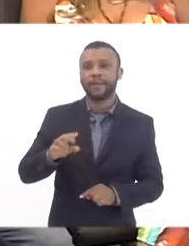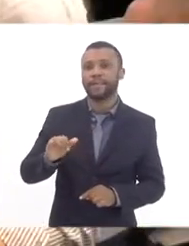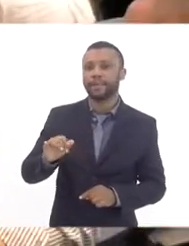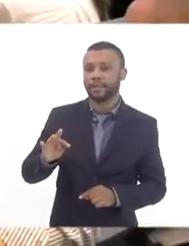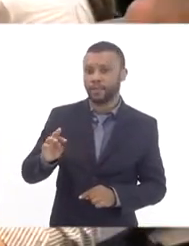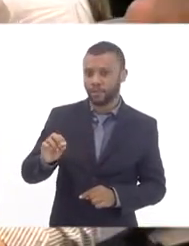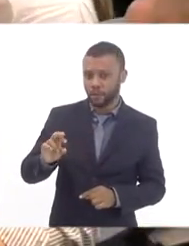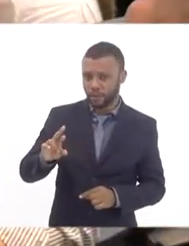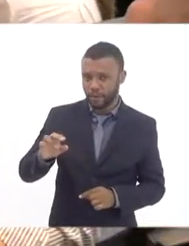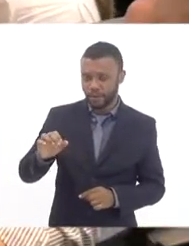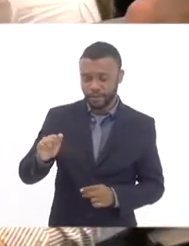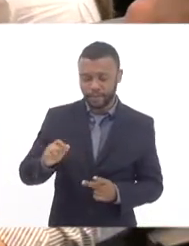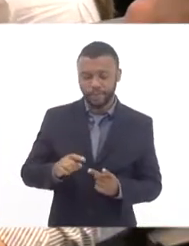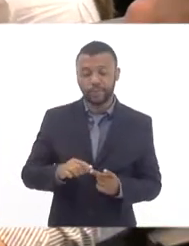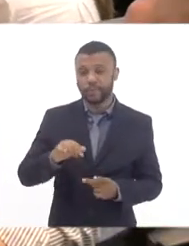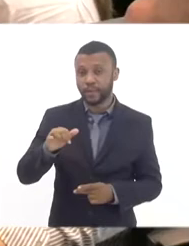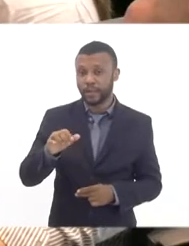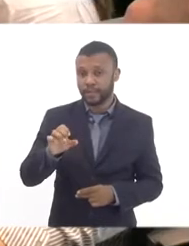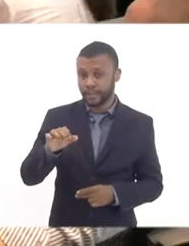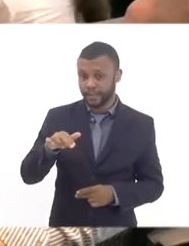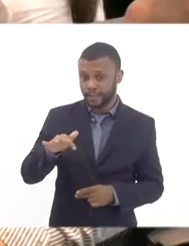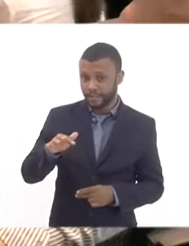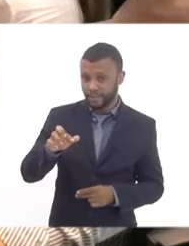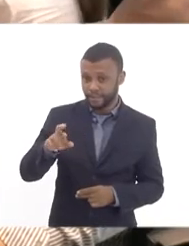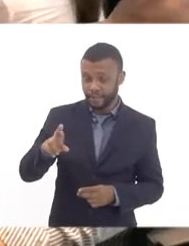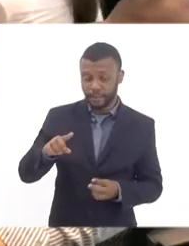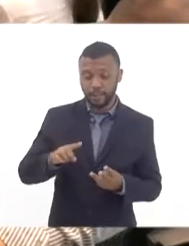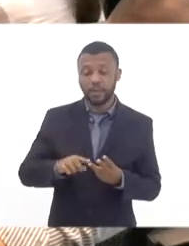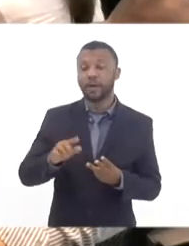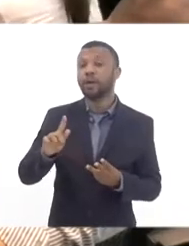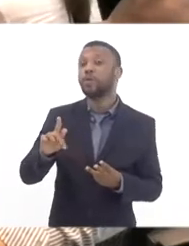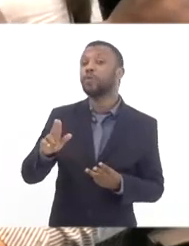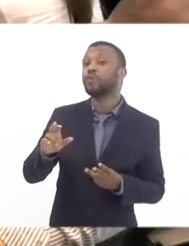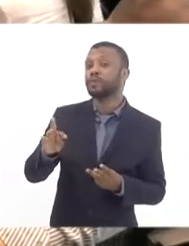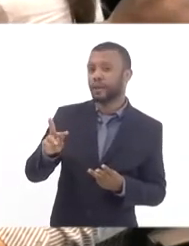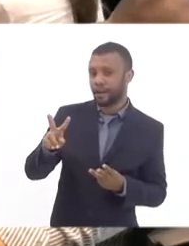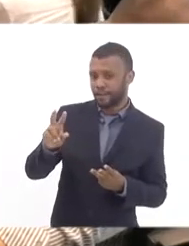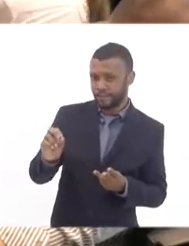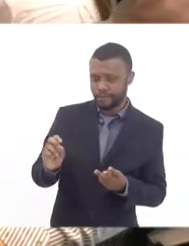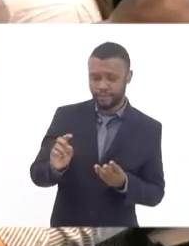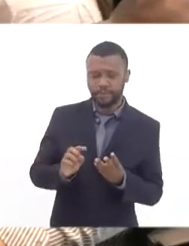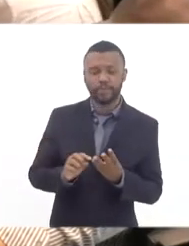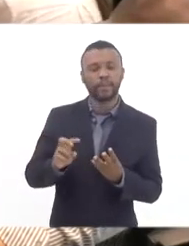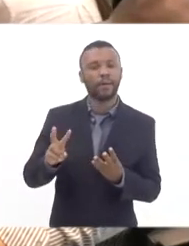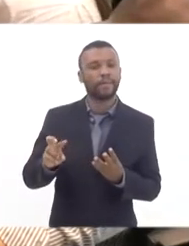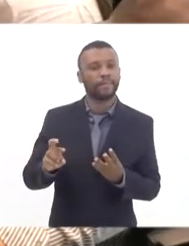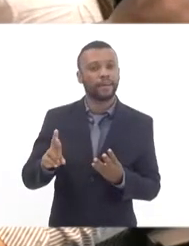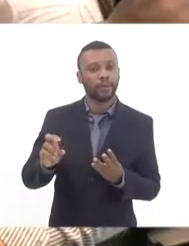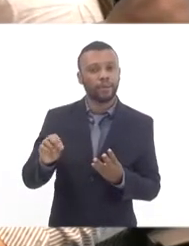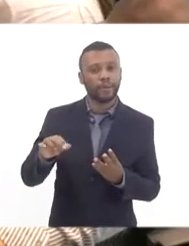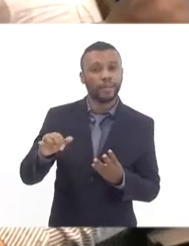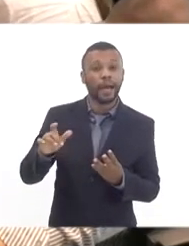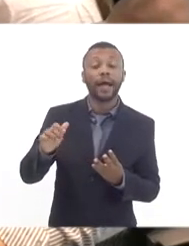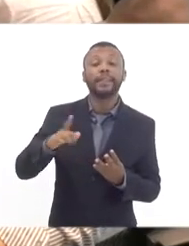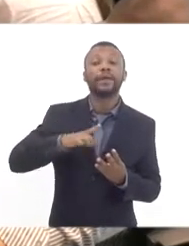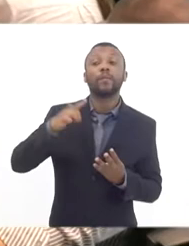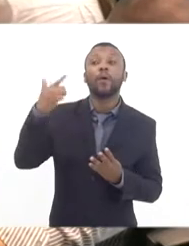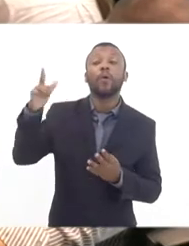o Gustavo e a Verônica, e a gente encerra. Pode ser? Tá bom? Ah, tem uma outra pessoa ali.